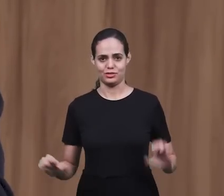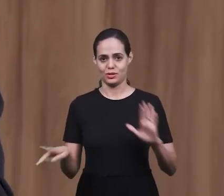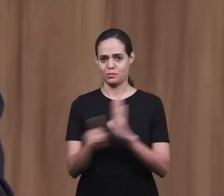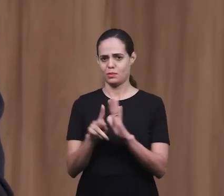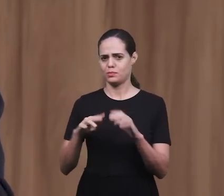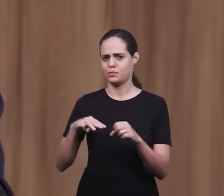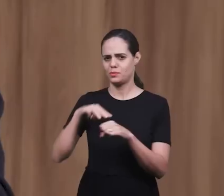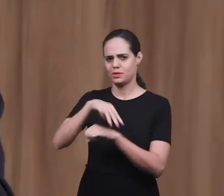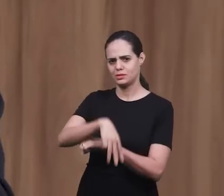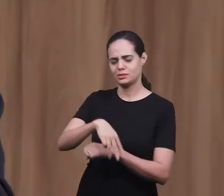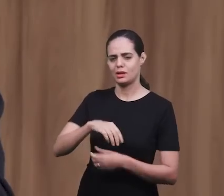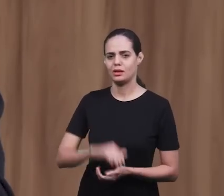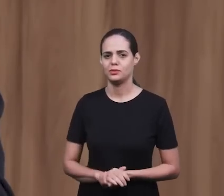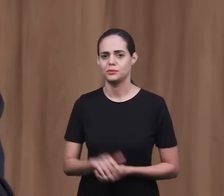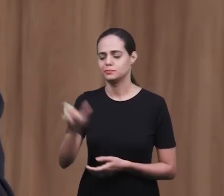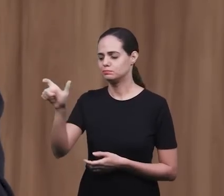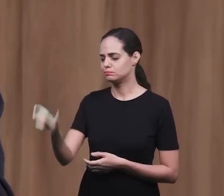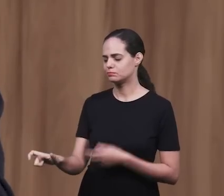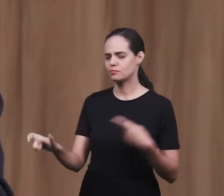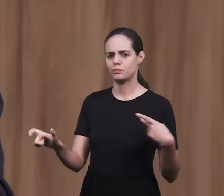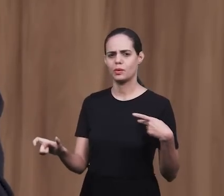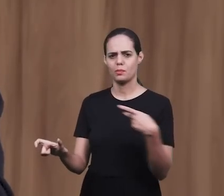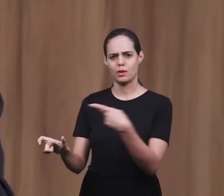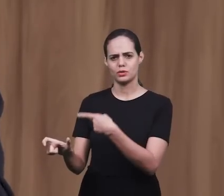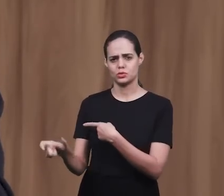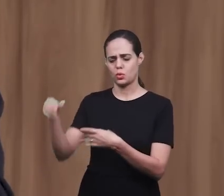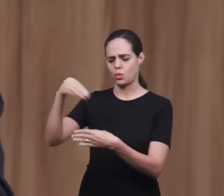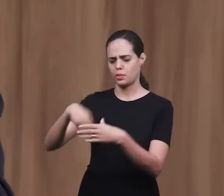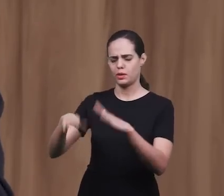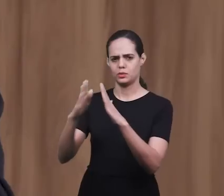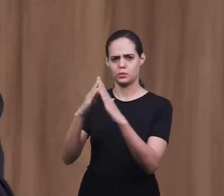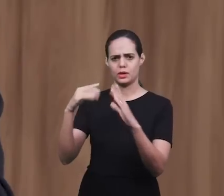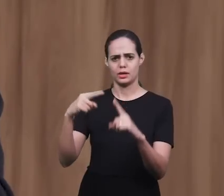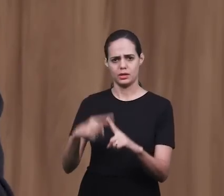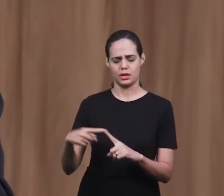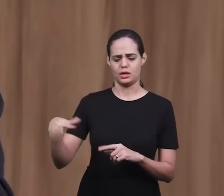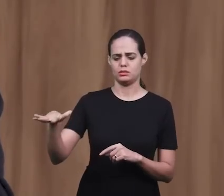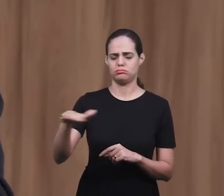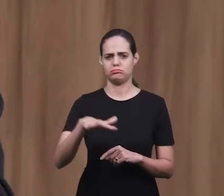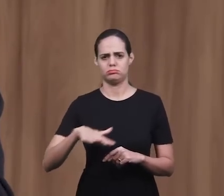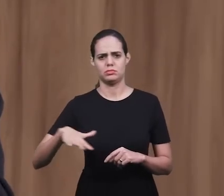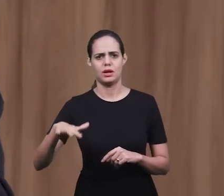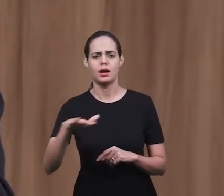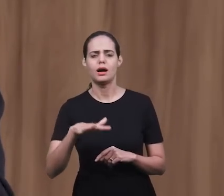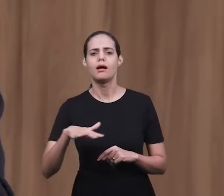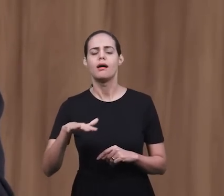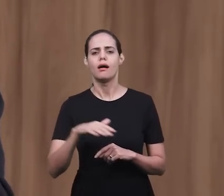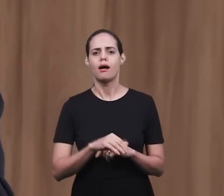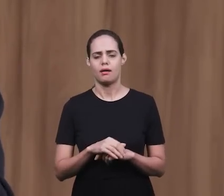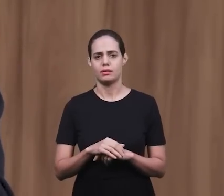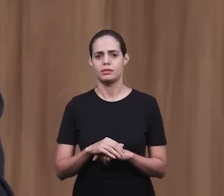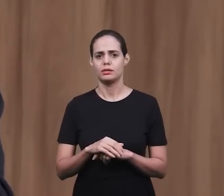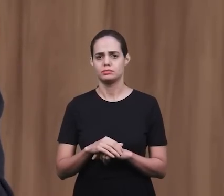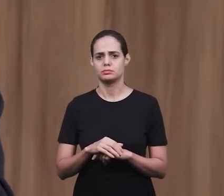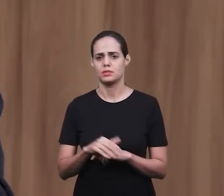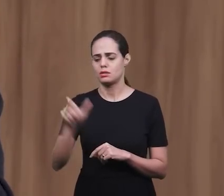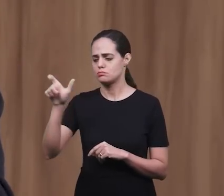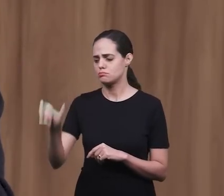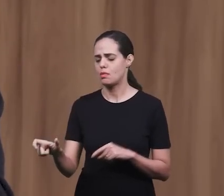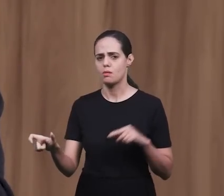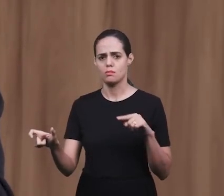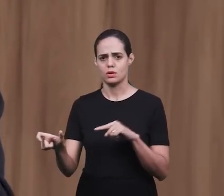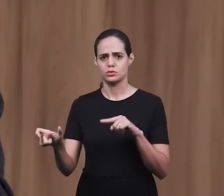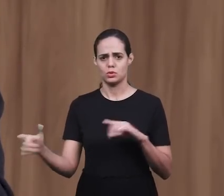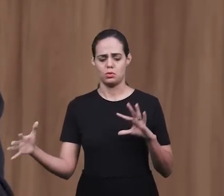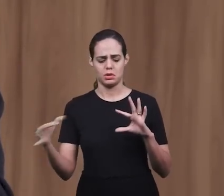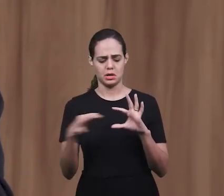da igreja e a igreja local, o pastor como membro de um presbitério, o pastor